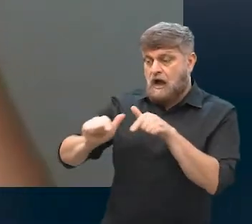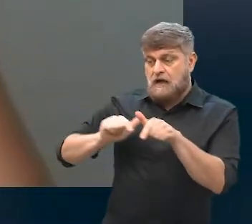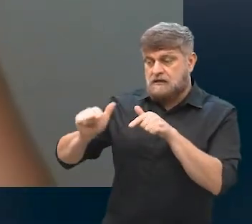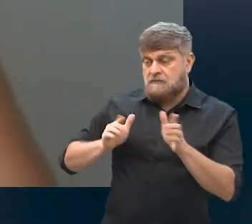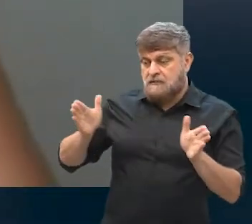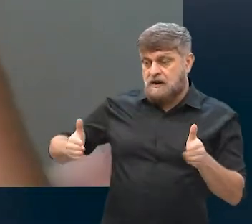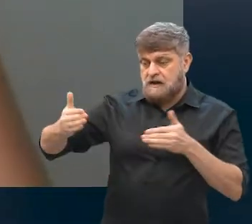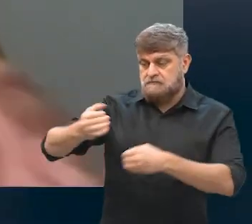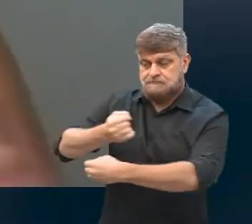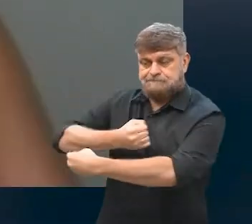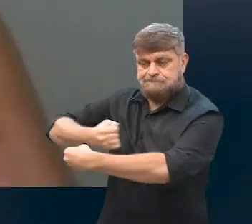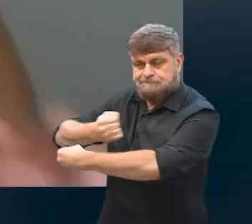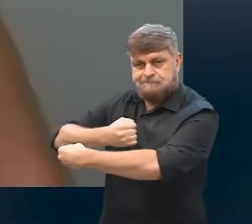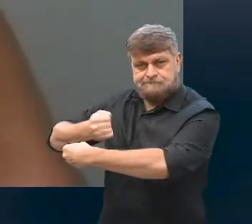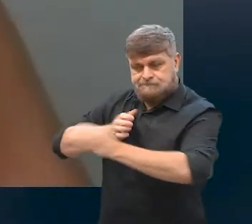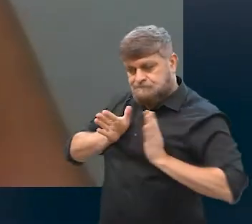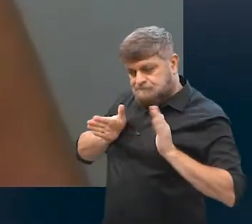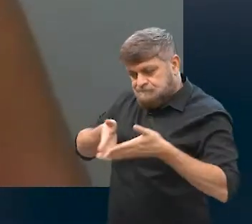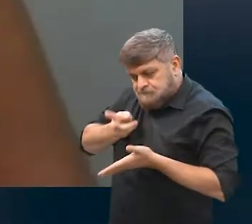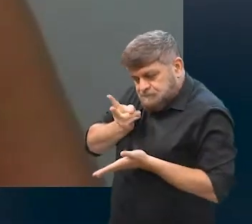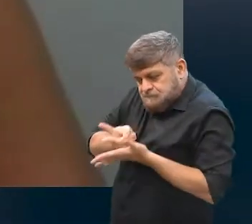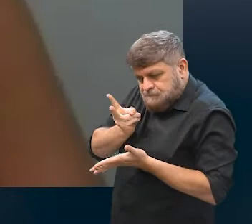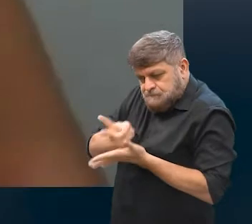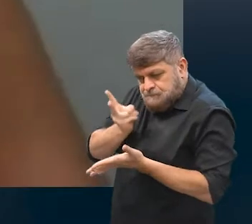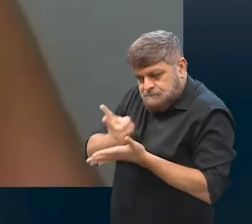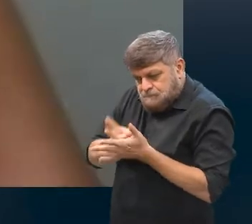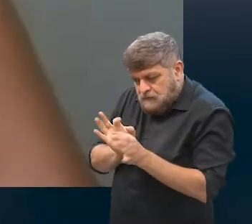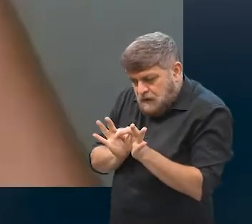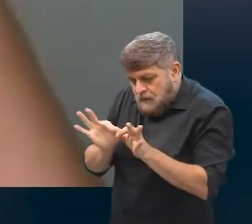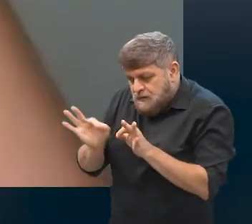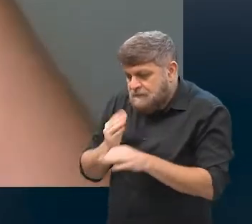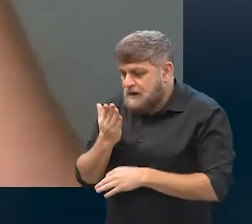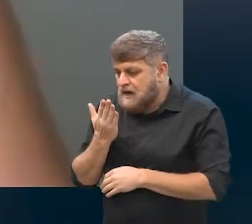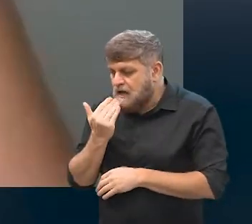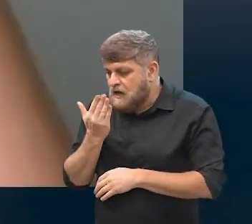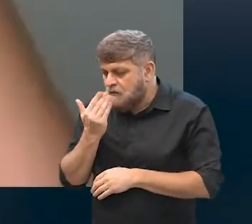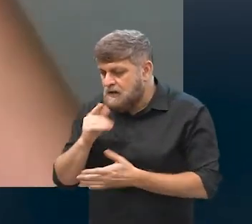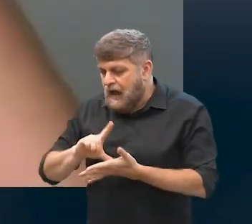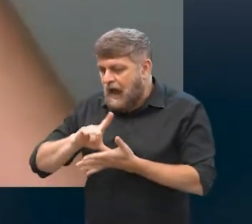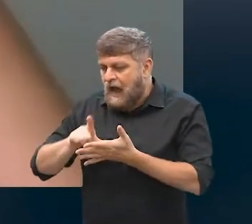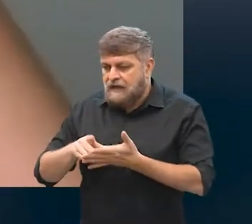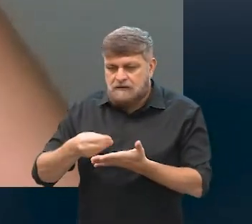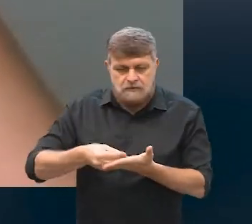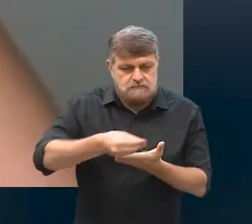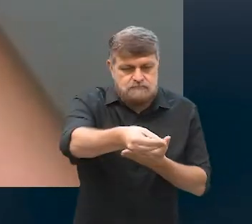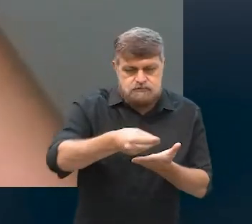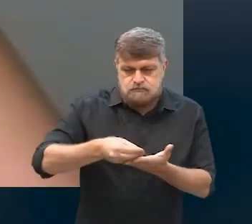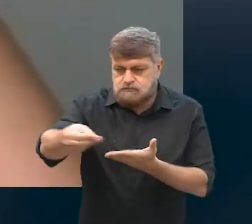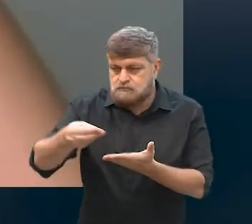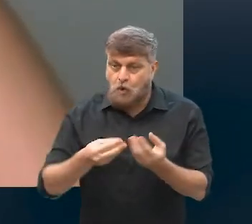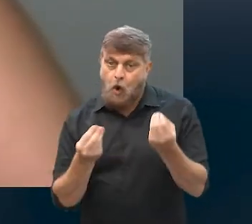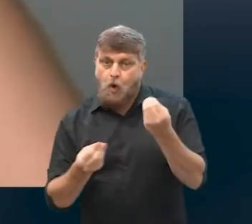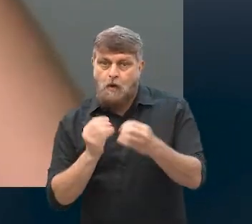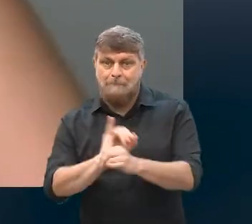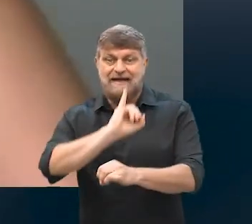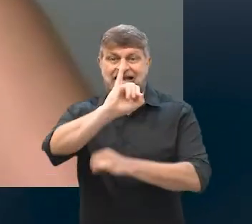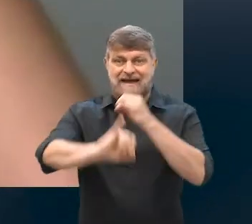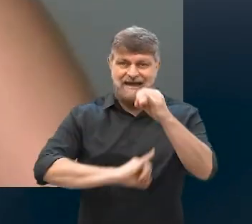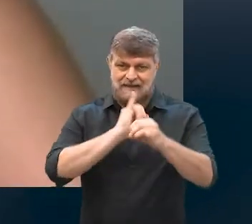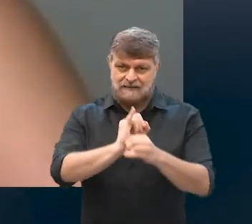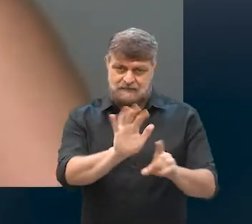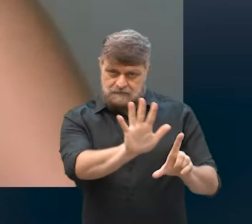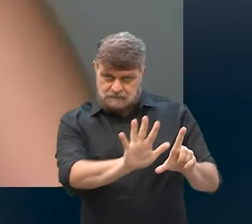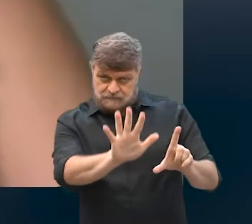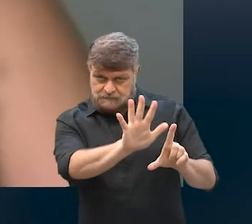tendo a cozinha, somente focando de fato na produção do alimento e deixando a distribuição para as plataformas. Claro que tem que